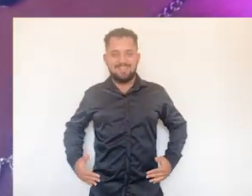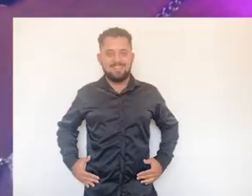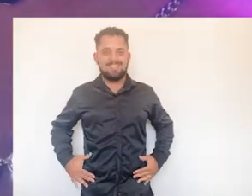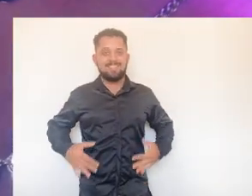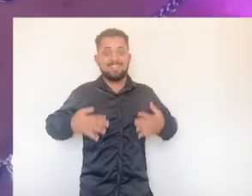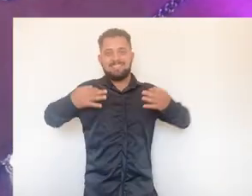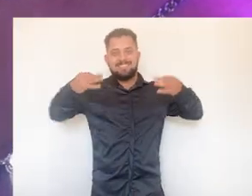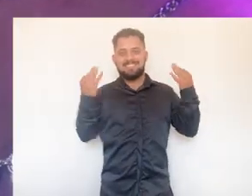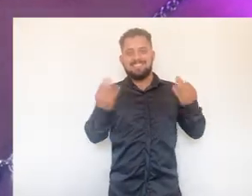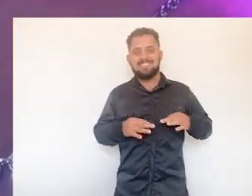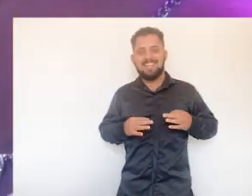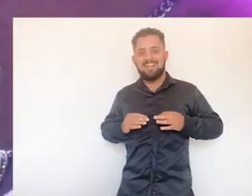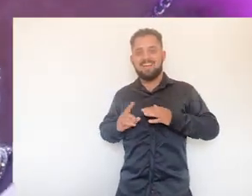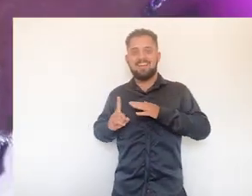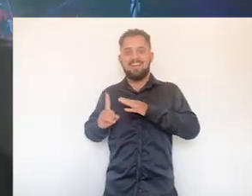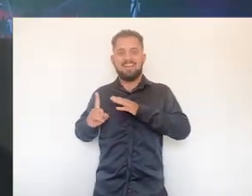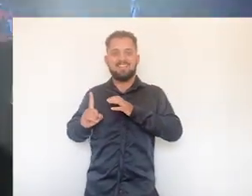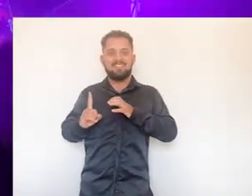definida,